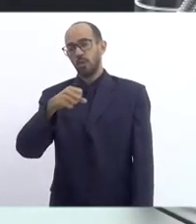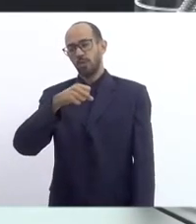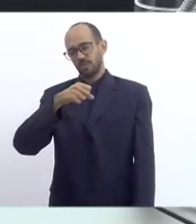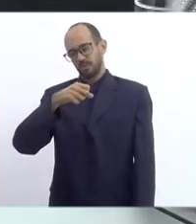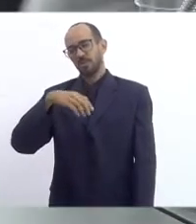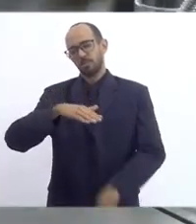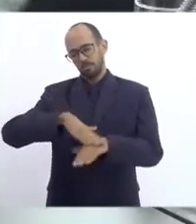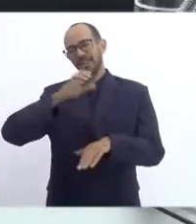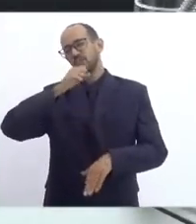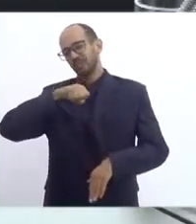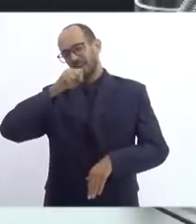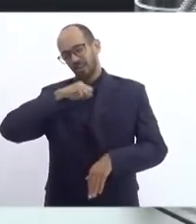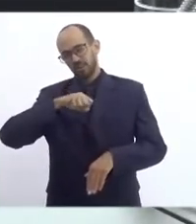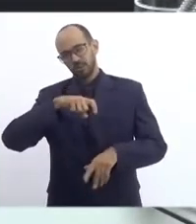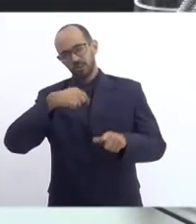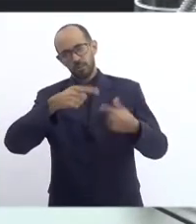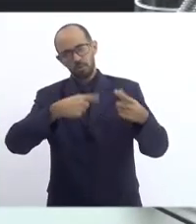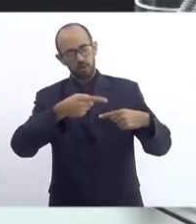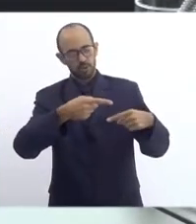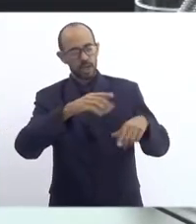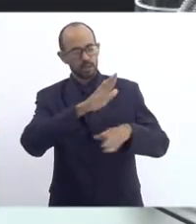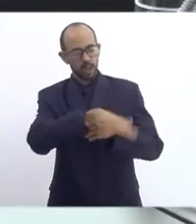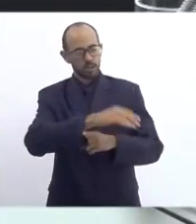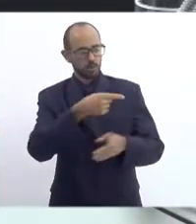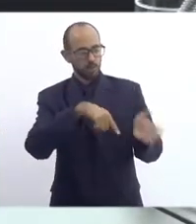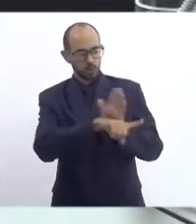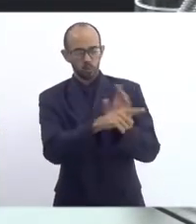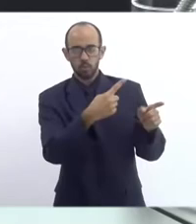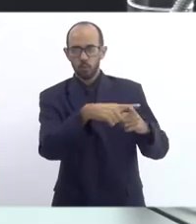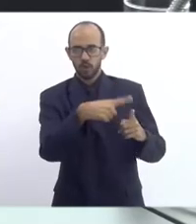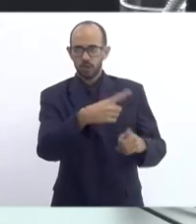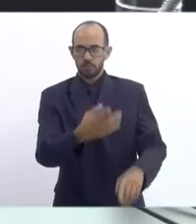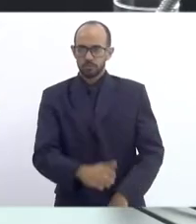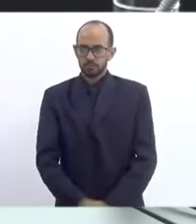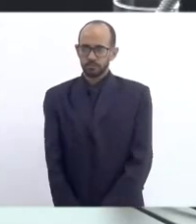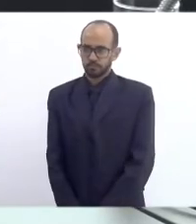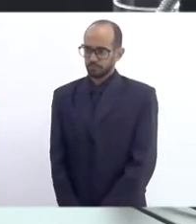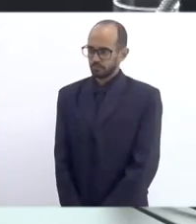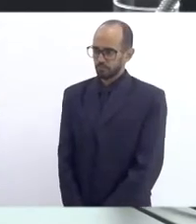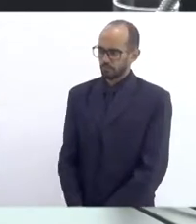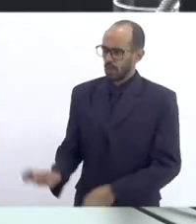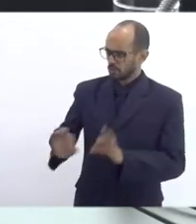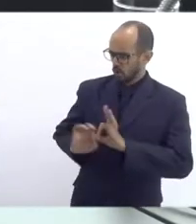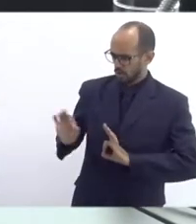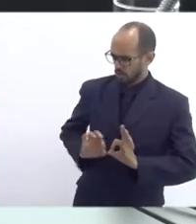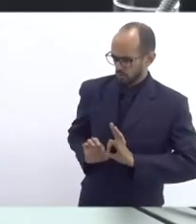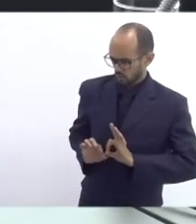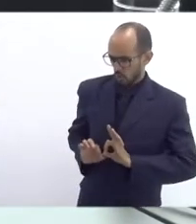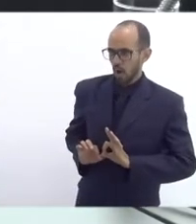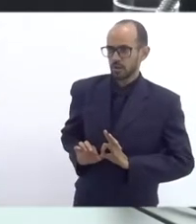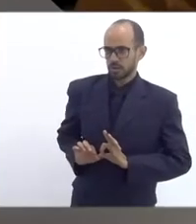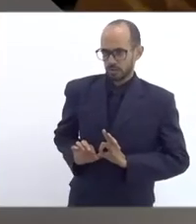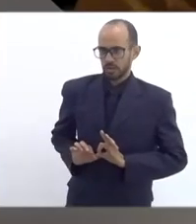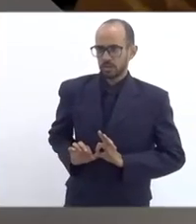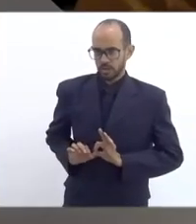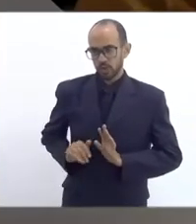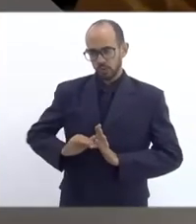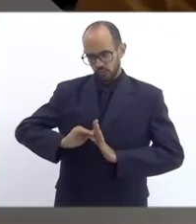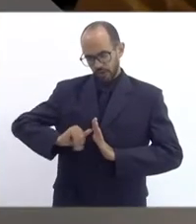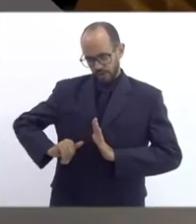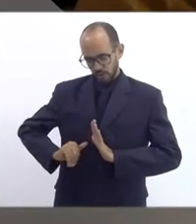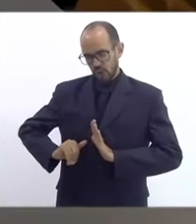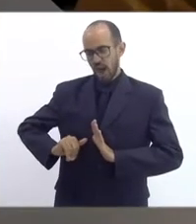plenário por que ele quer que tire. Ok. Senhor presidente, fazer uma questão de ordem sobre esse projeto, embora já esteja retirado de